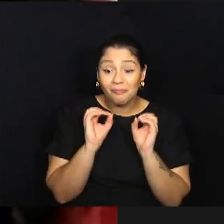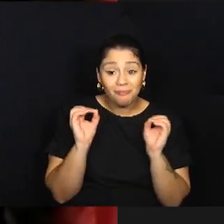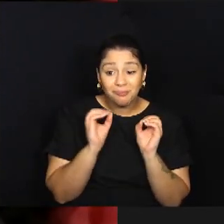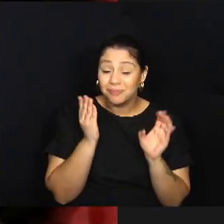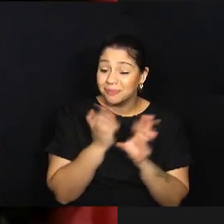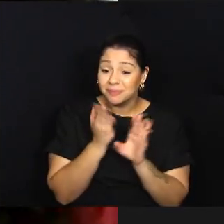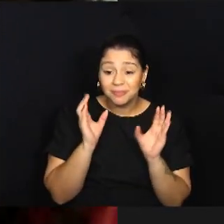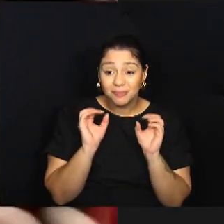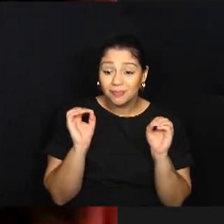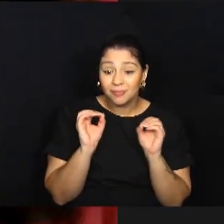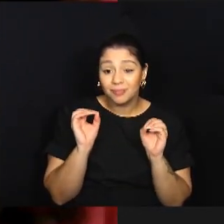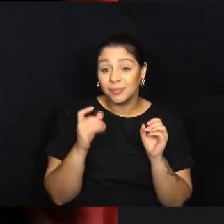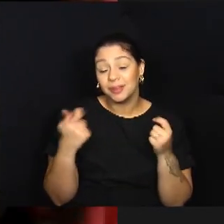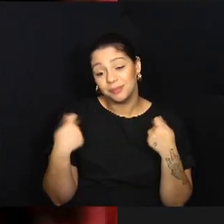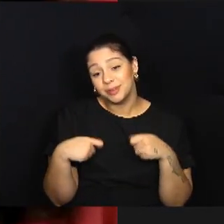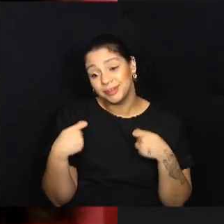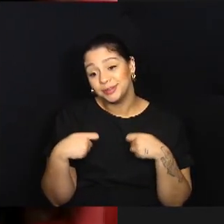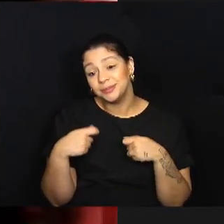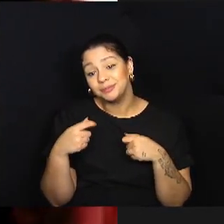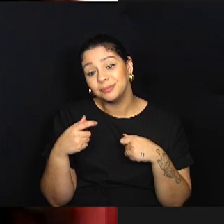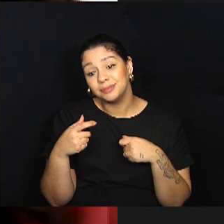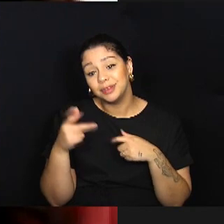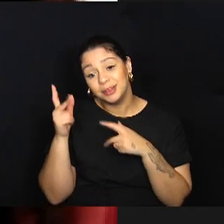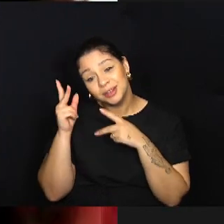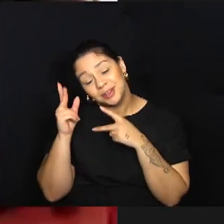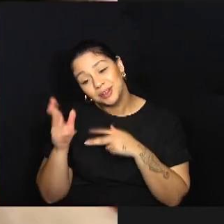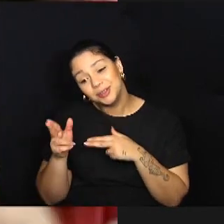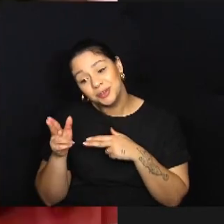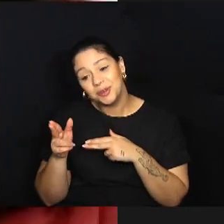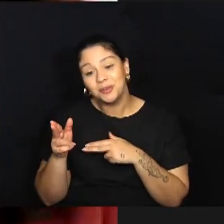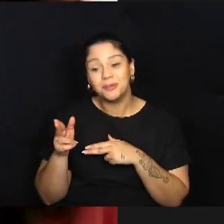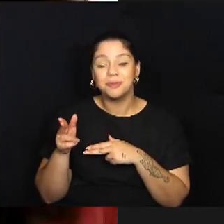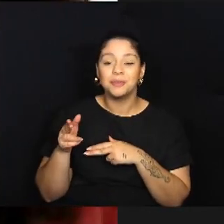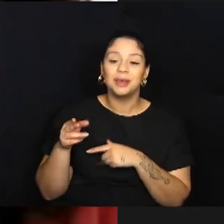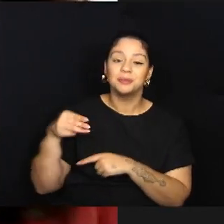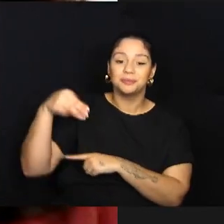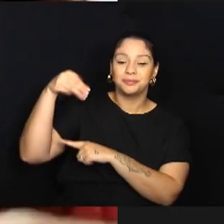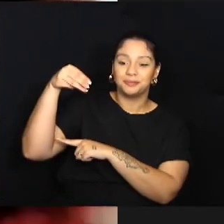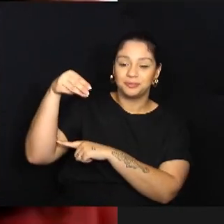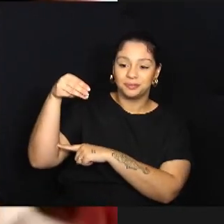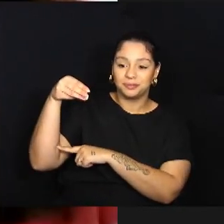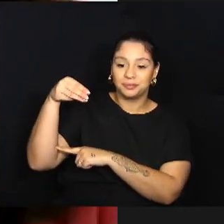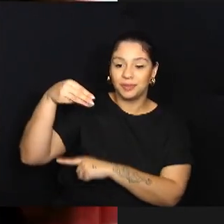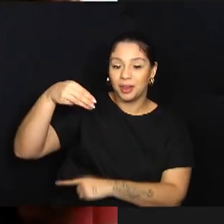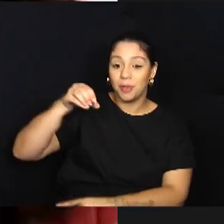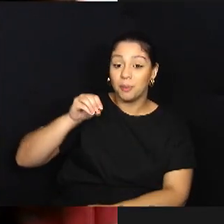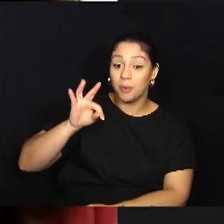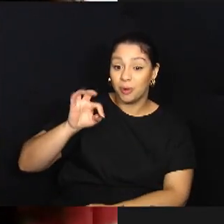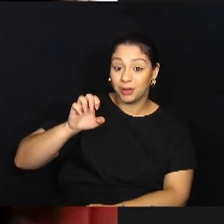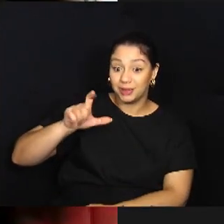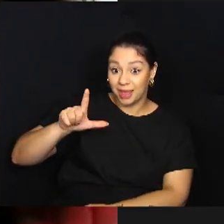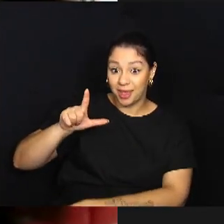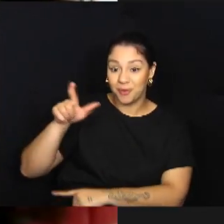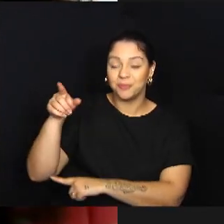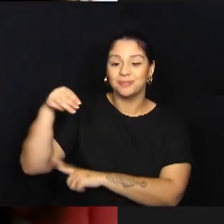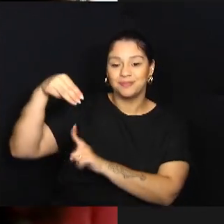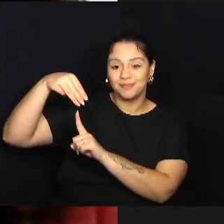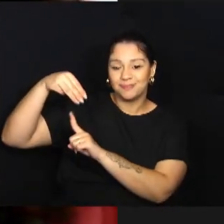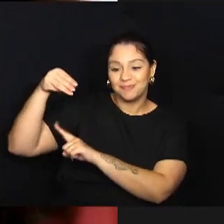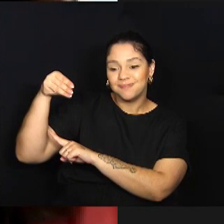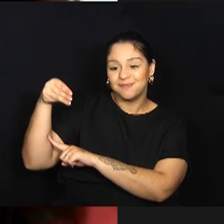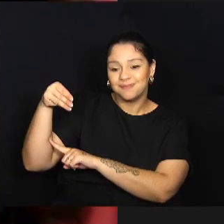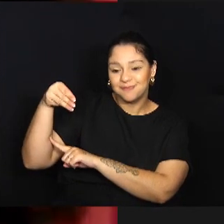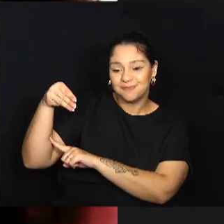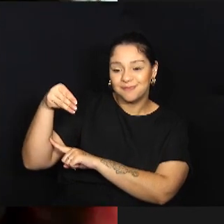lugarzinho. Aí o que a gente fez foi dormir no motel. Passamos, né, ficamos 2 noites nesse motel, porque era perto de 2 cidades que a gente